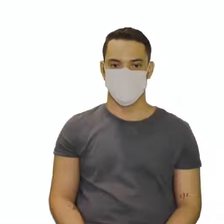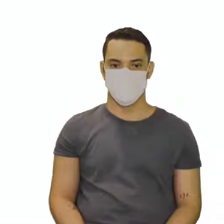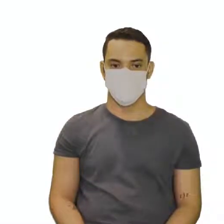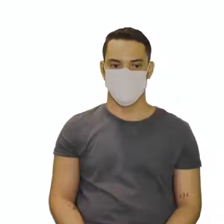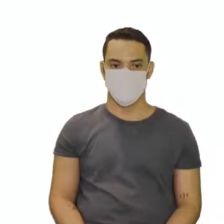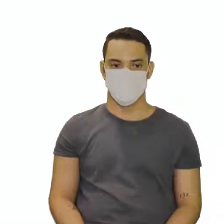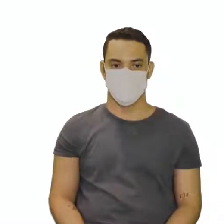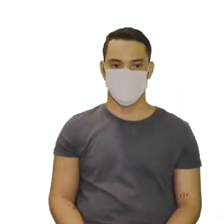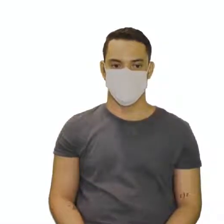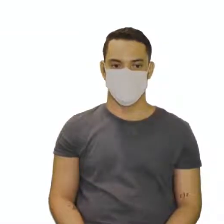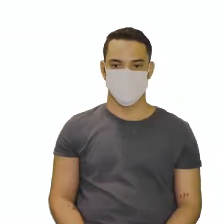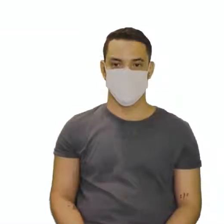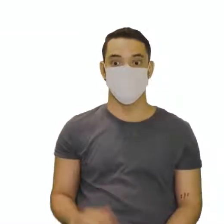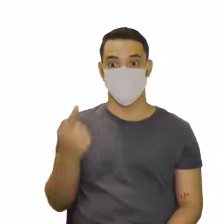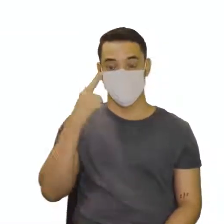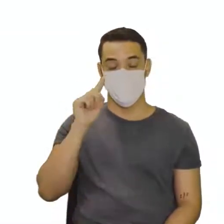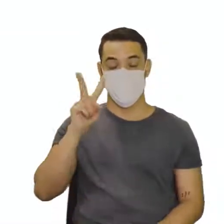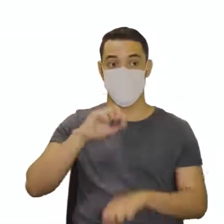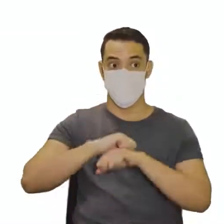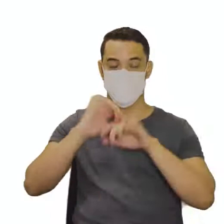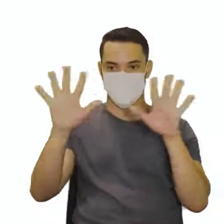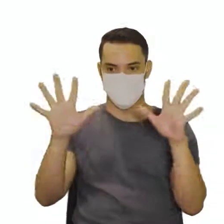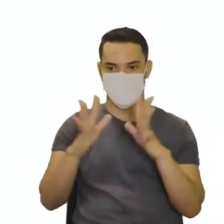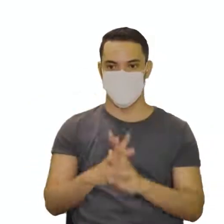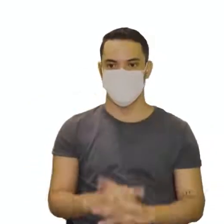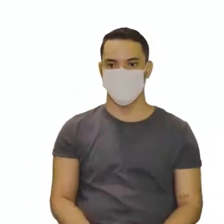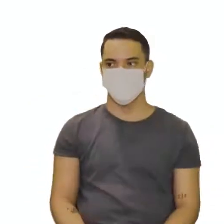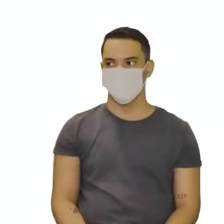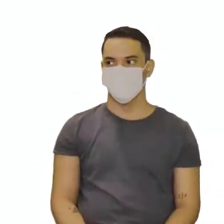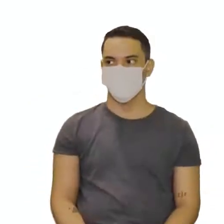Então, vamos lá, para ficar melhor. Então, tá aqui, ó.